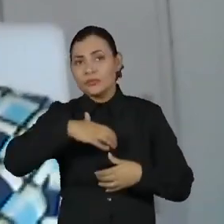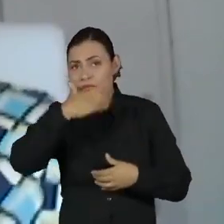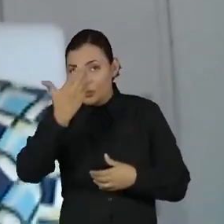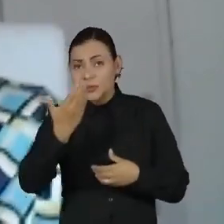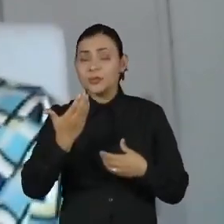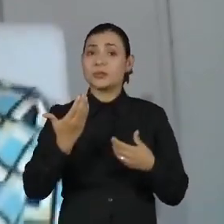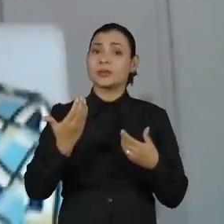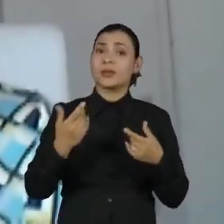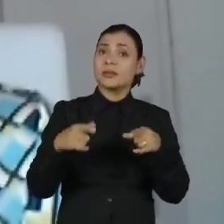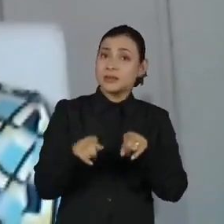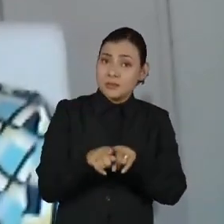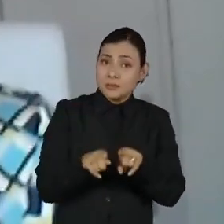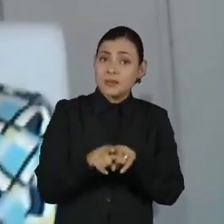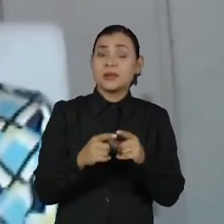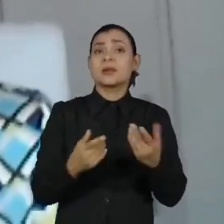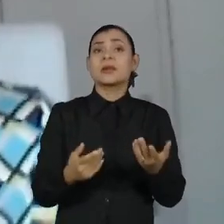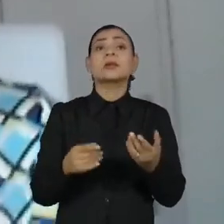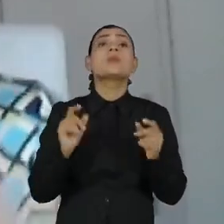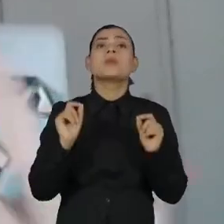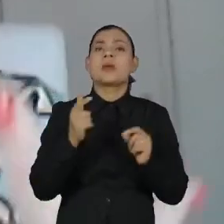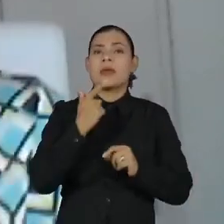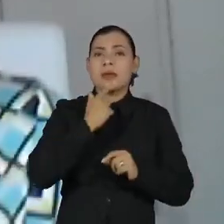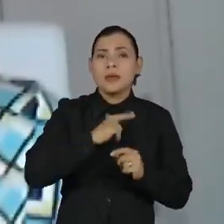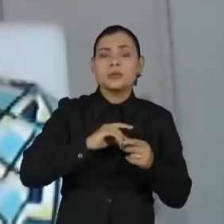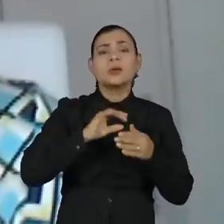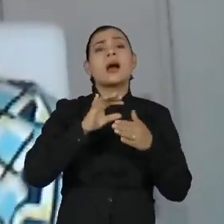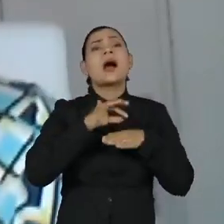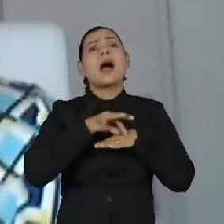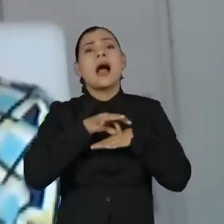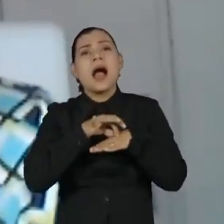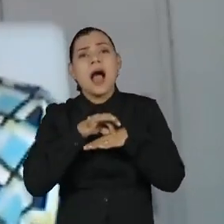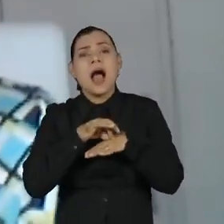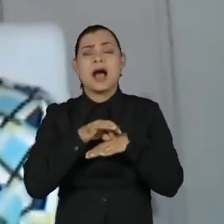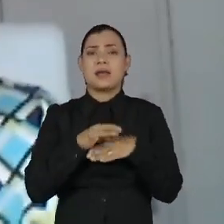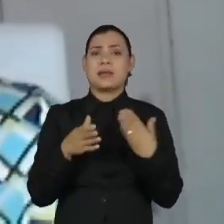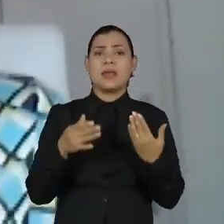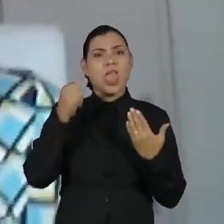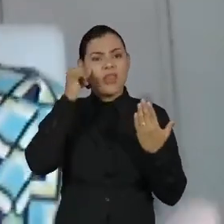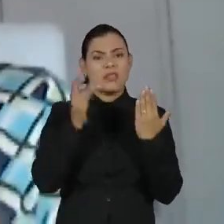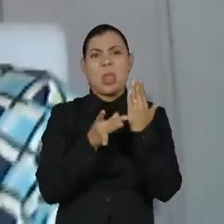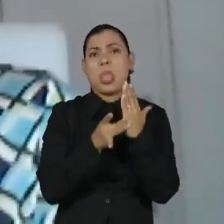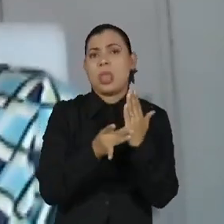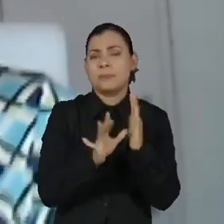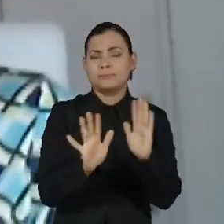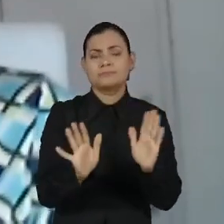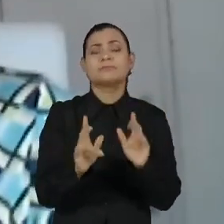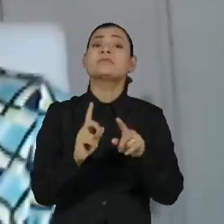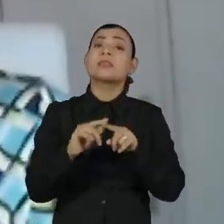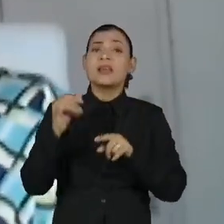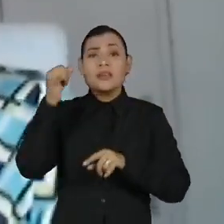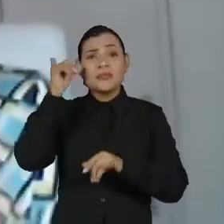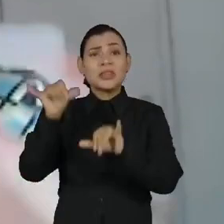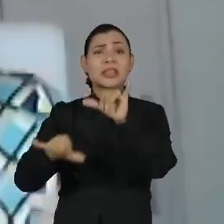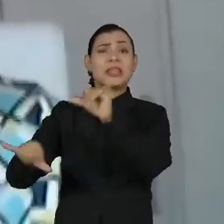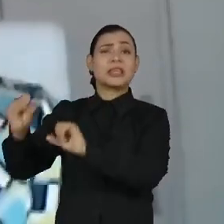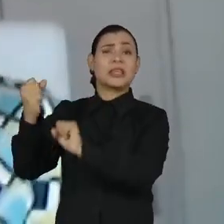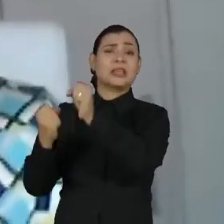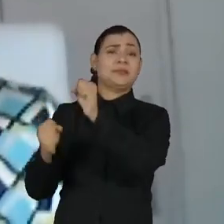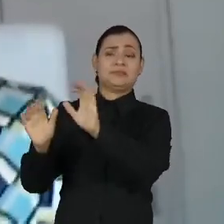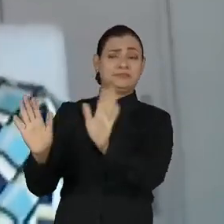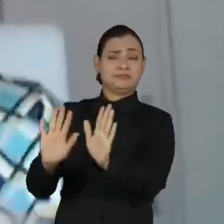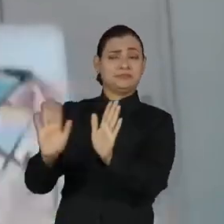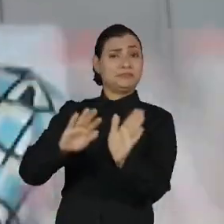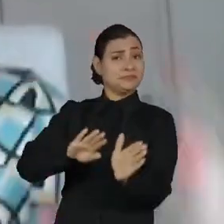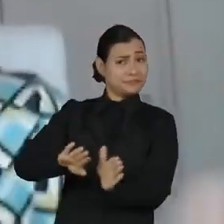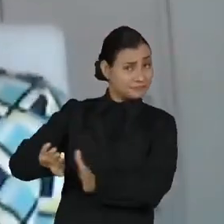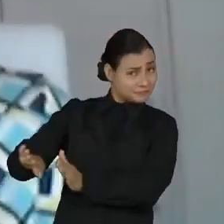cereais, laticínios magros, carnes magras, né? E evite esses alimentos muito